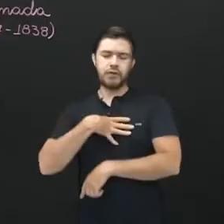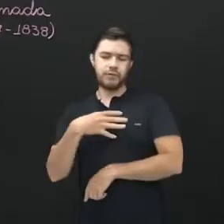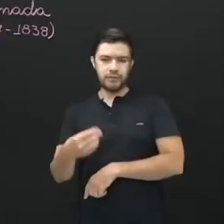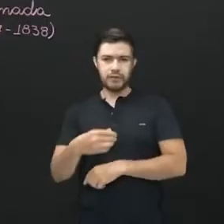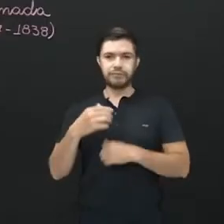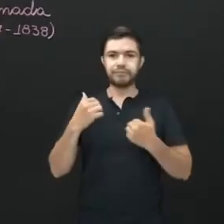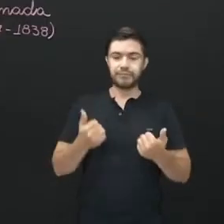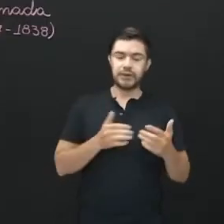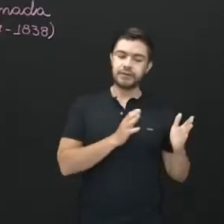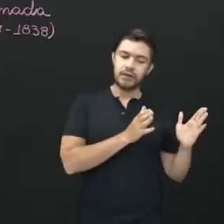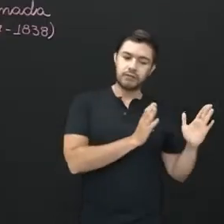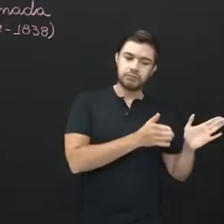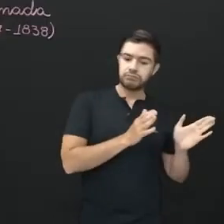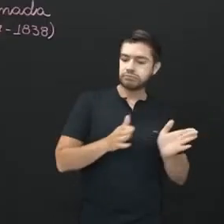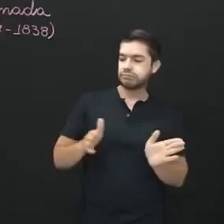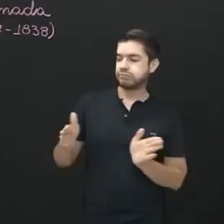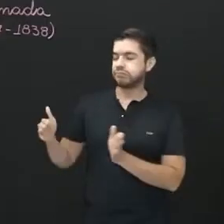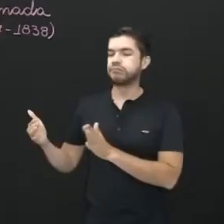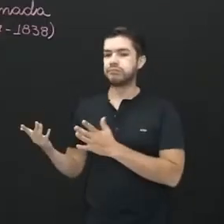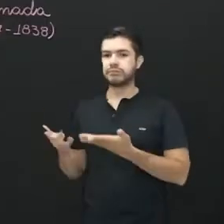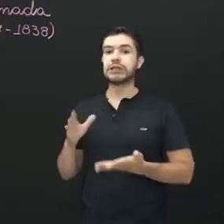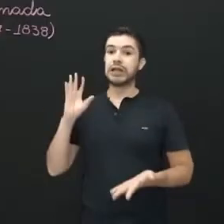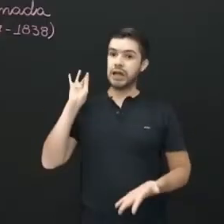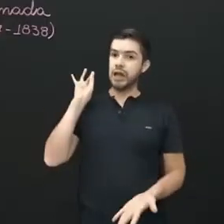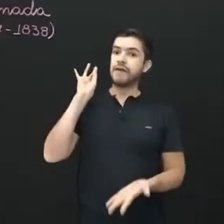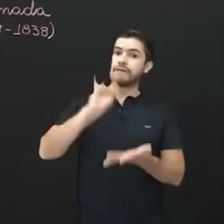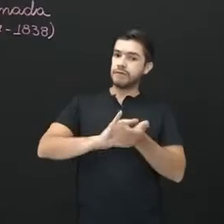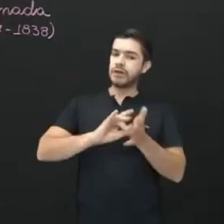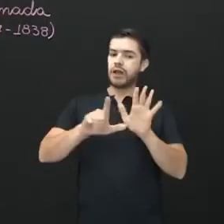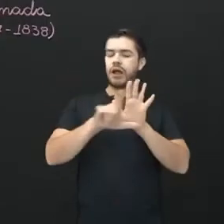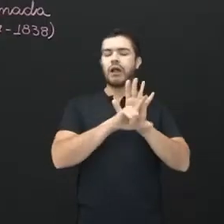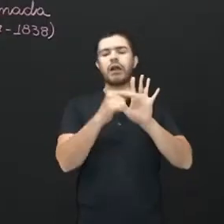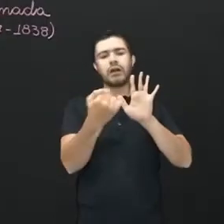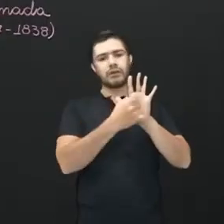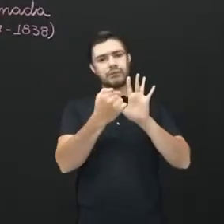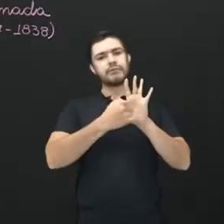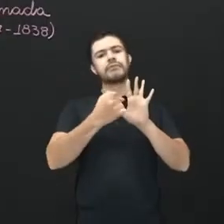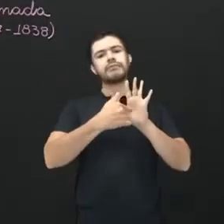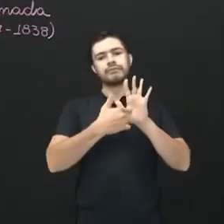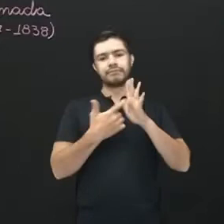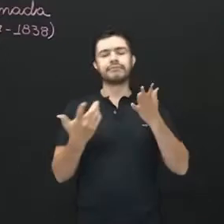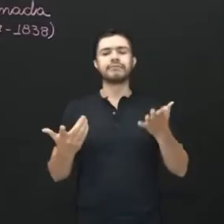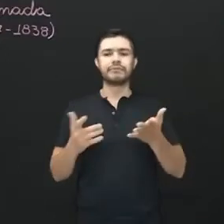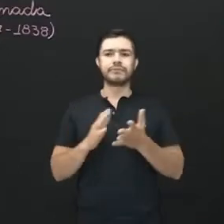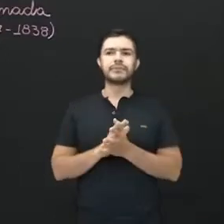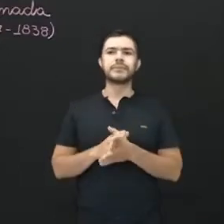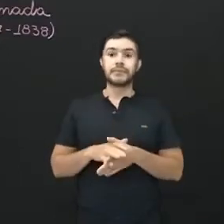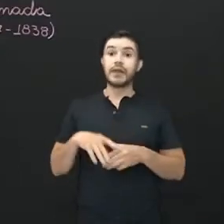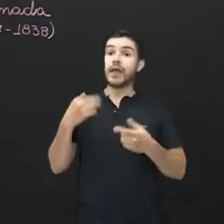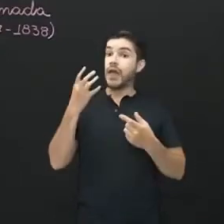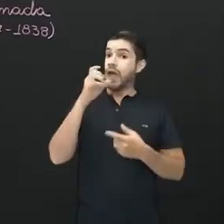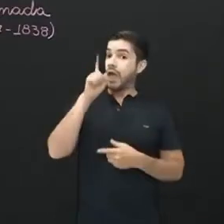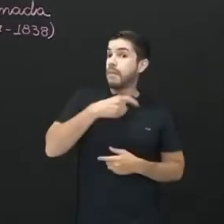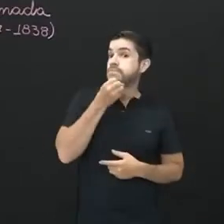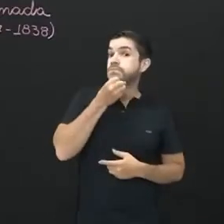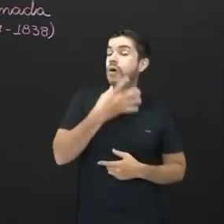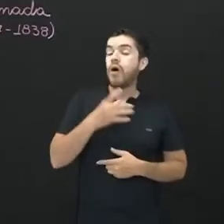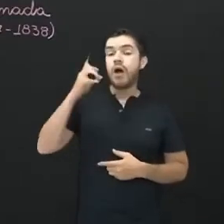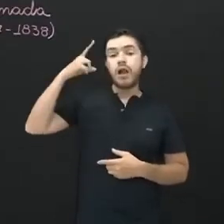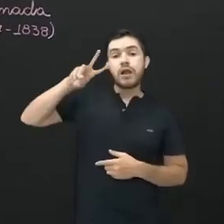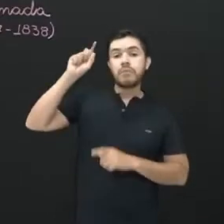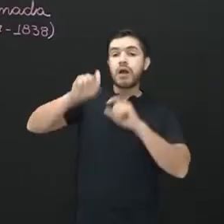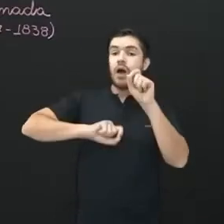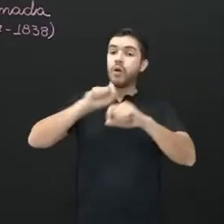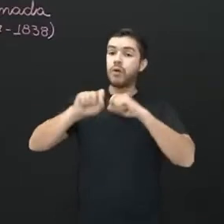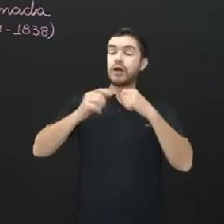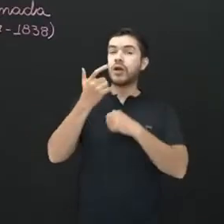para filho, numa sucessão. Isso foi garantido pela Constituição de 1824. Vale a gente lembrar, por exemplo, que os outros países da